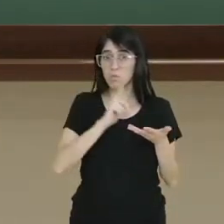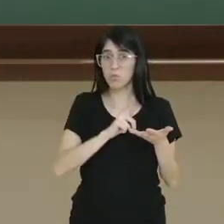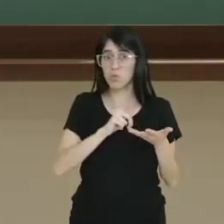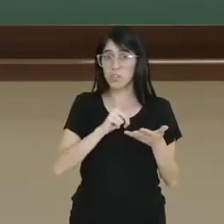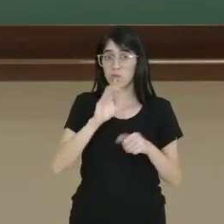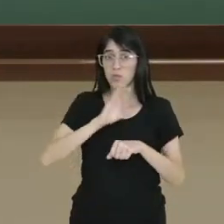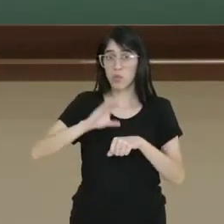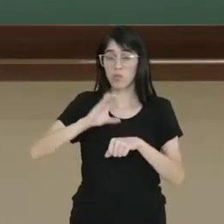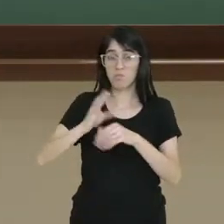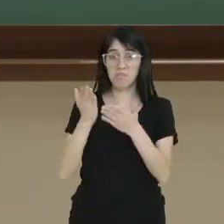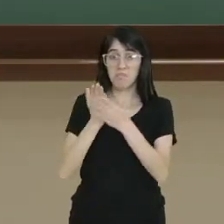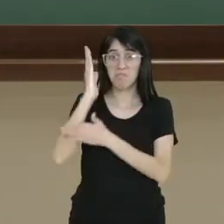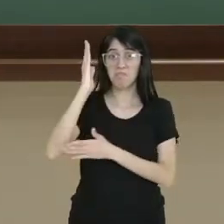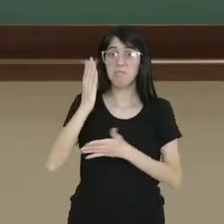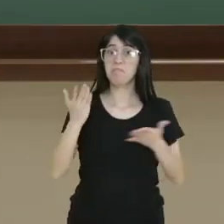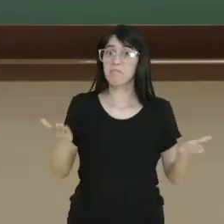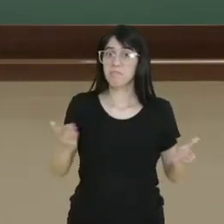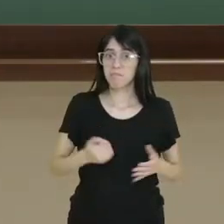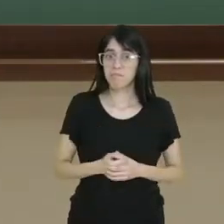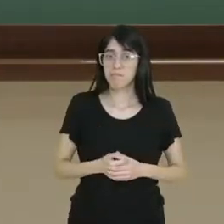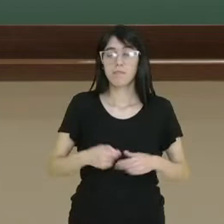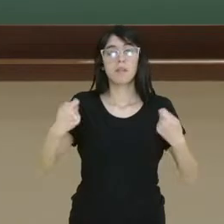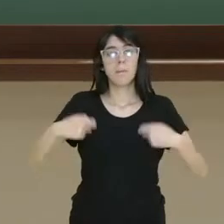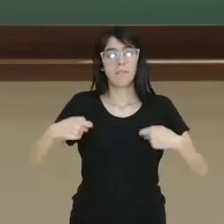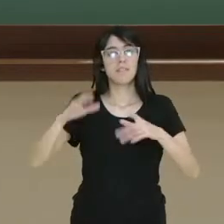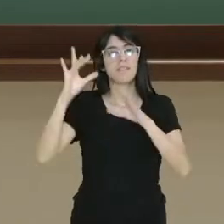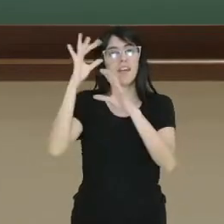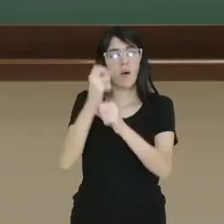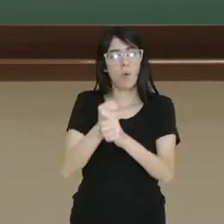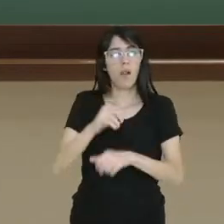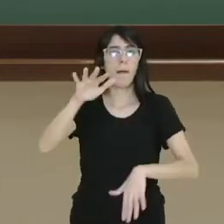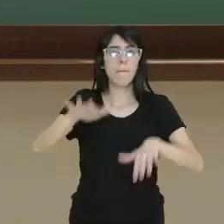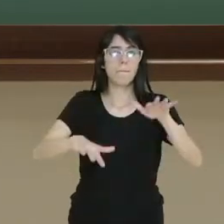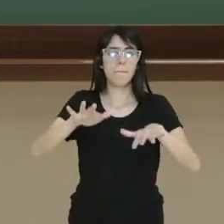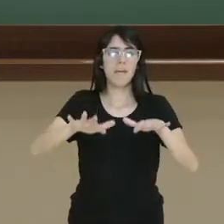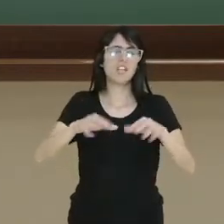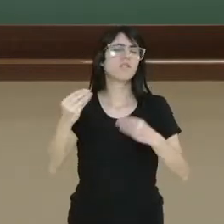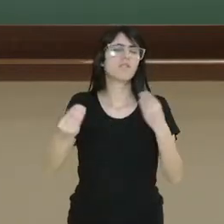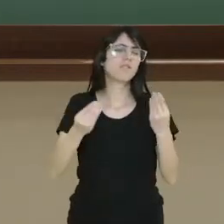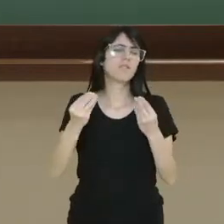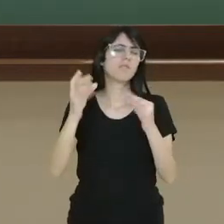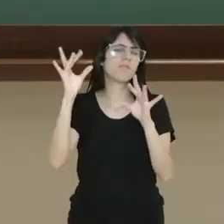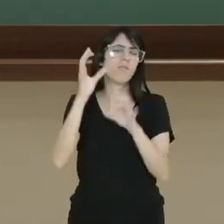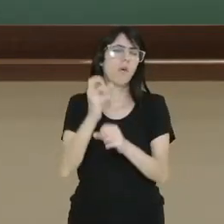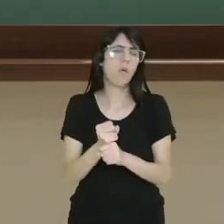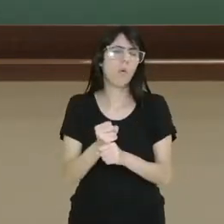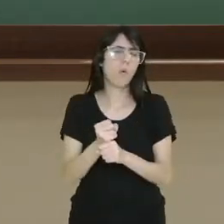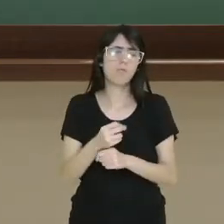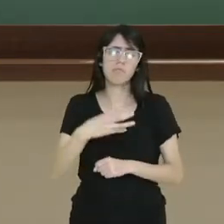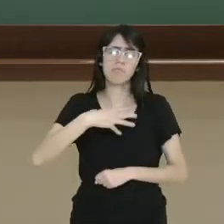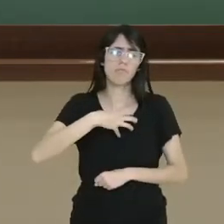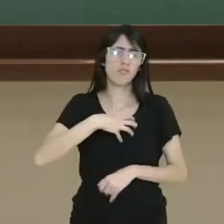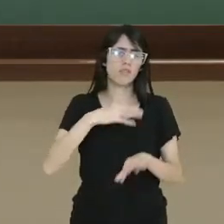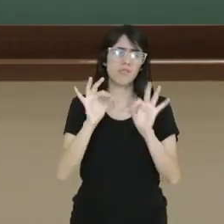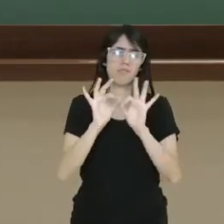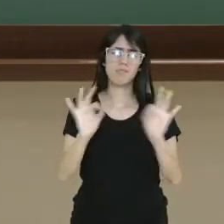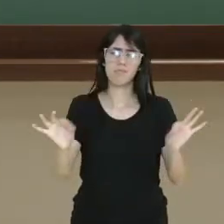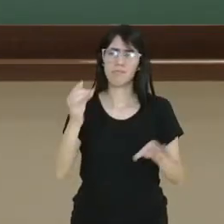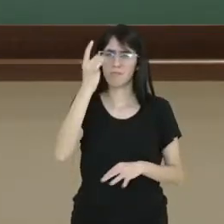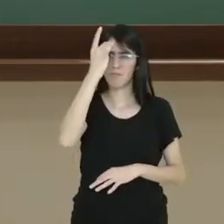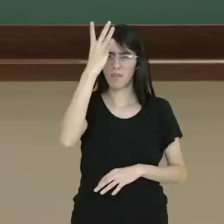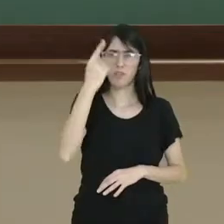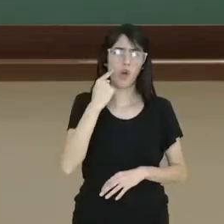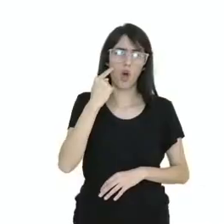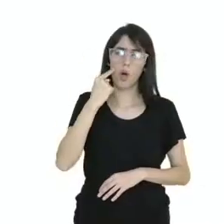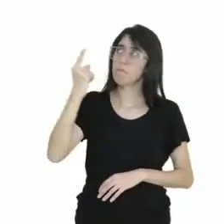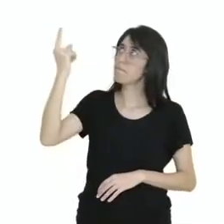queria fazer? Bom, nós vamos ter que calcular a média. E como que se faz o cálculo da média? É uma maneira bem simples, pessoal. Dá uma olhada